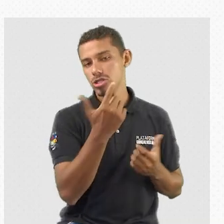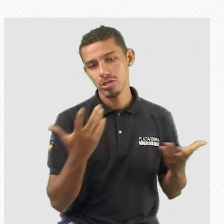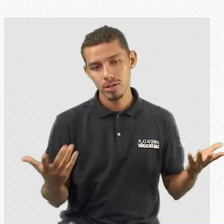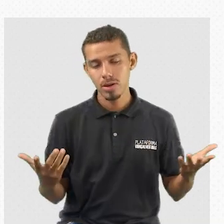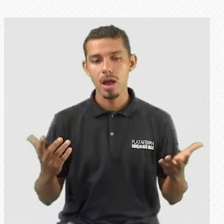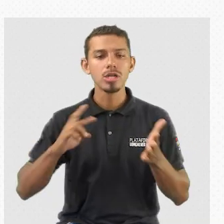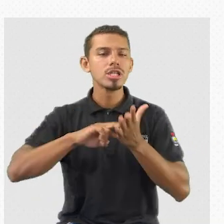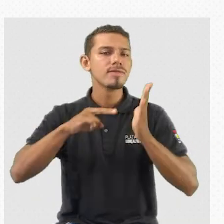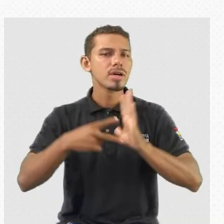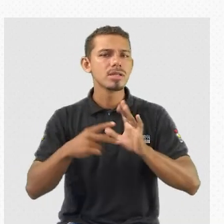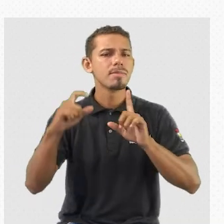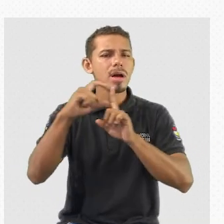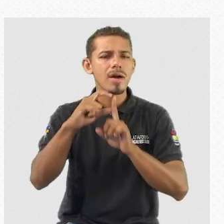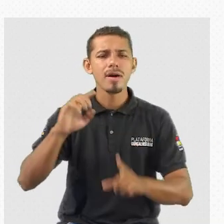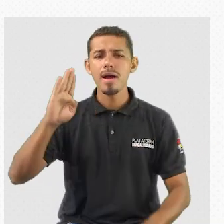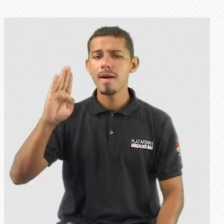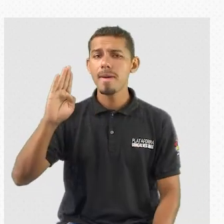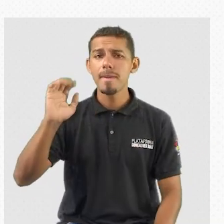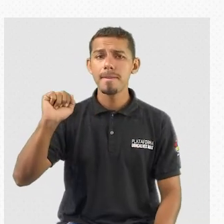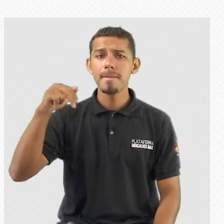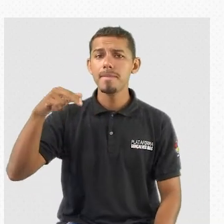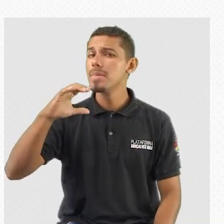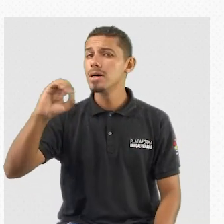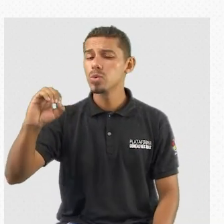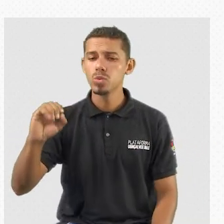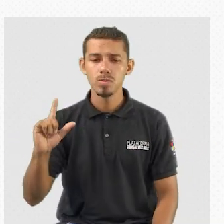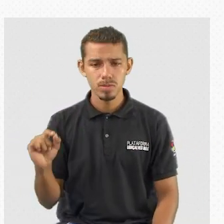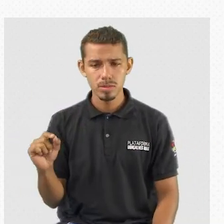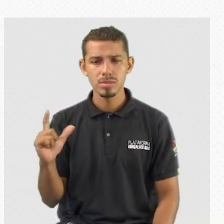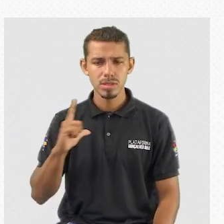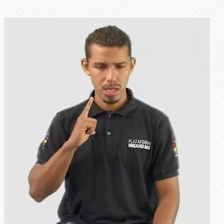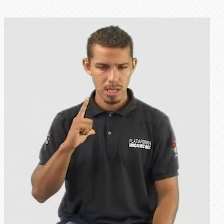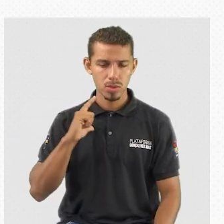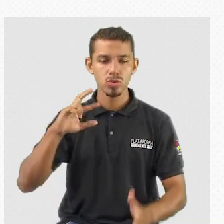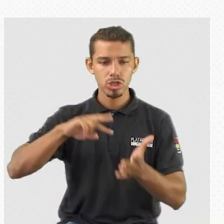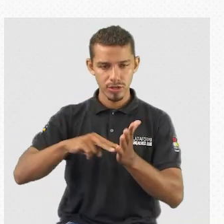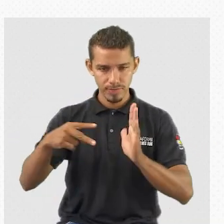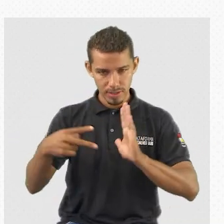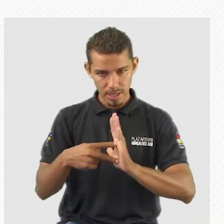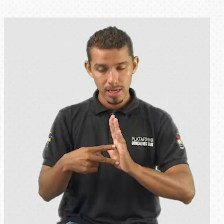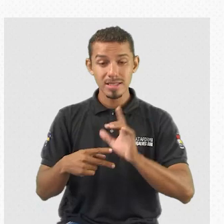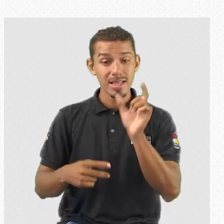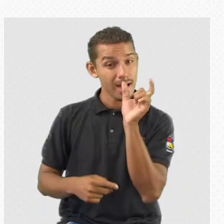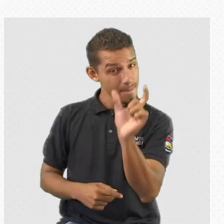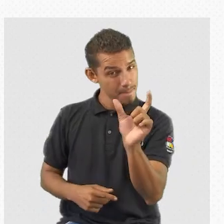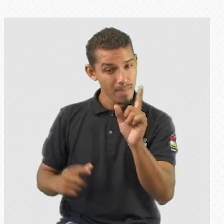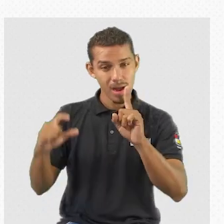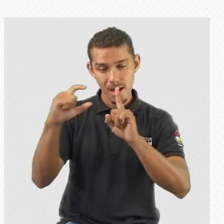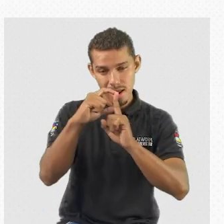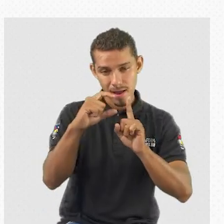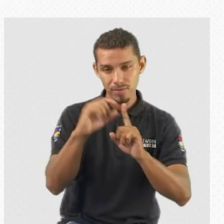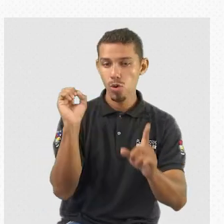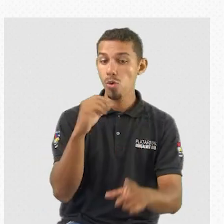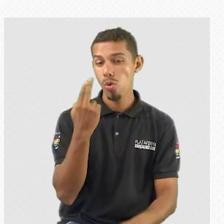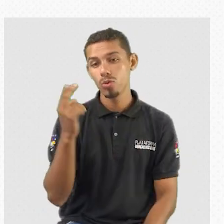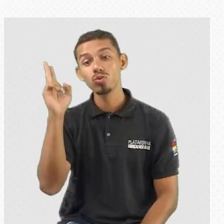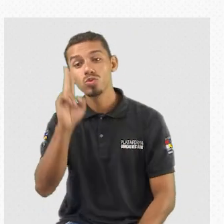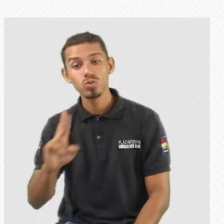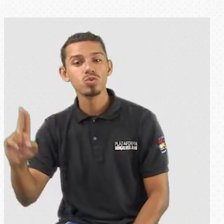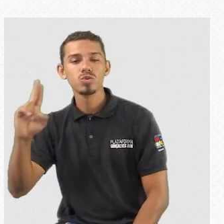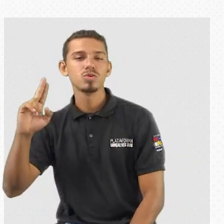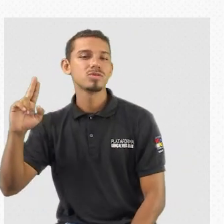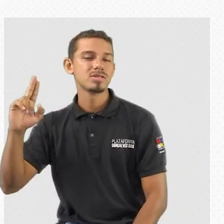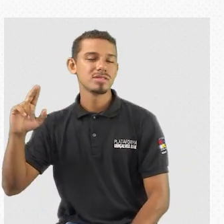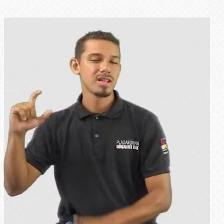afinal? Então, vamos pensar. Banco, né? Ele tem um significado na palavra ou no uso da